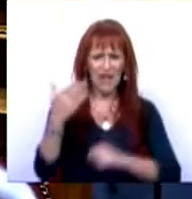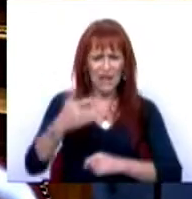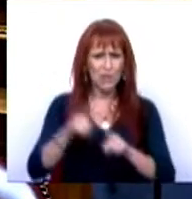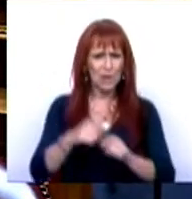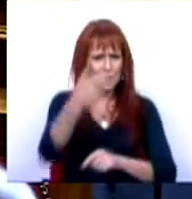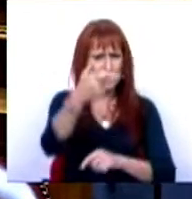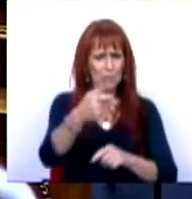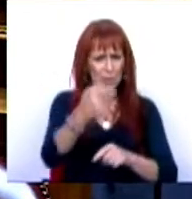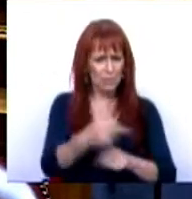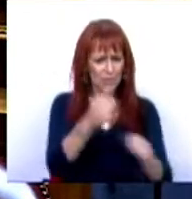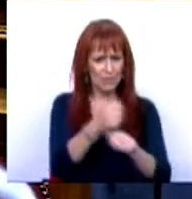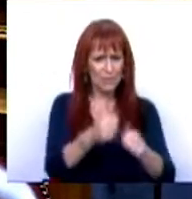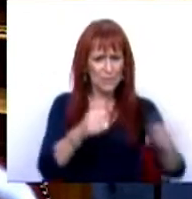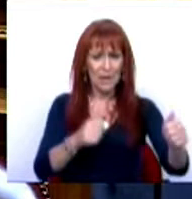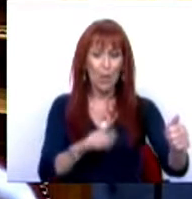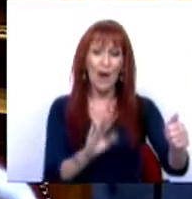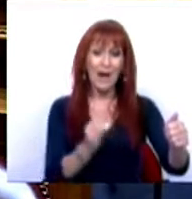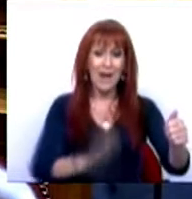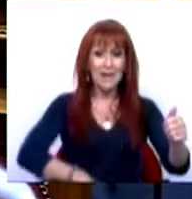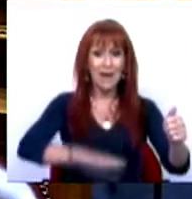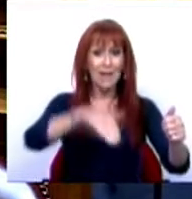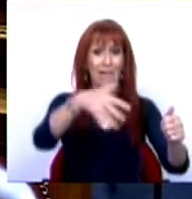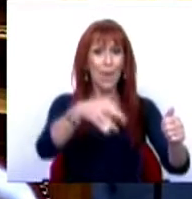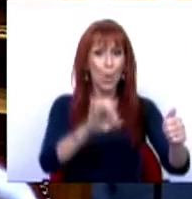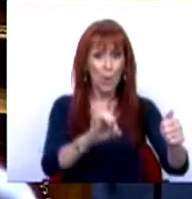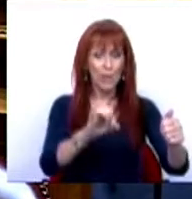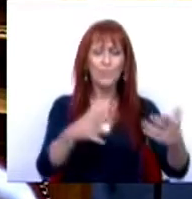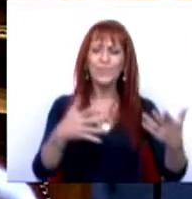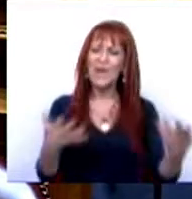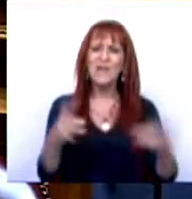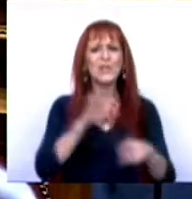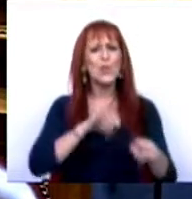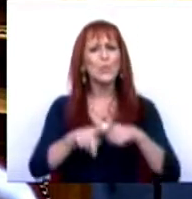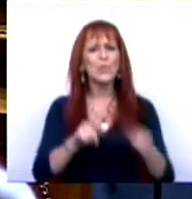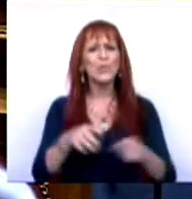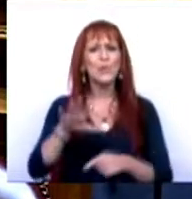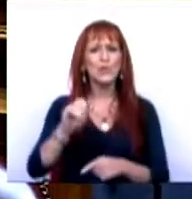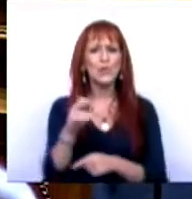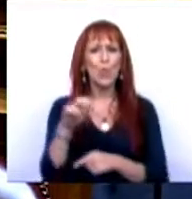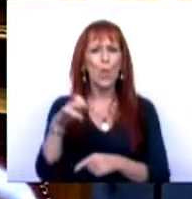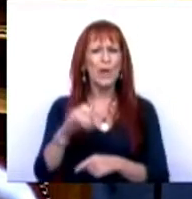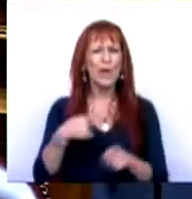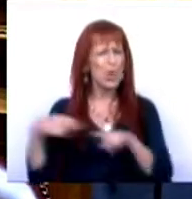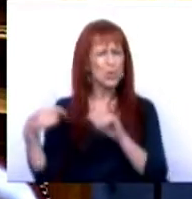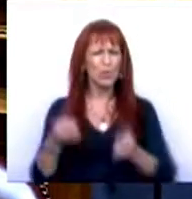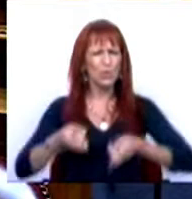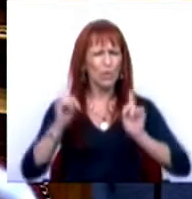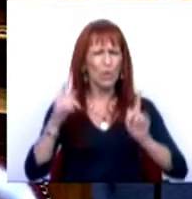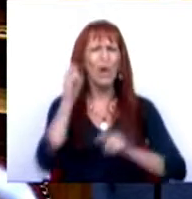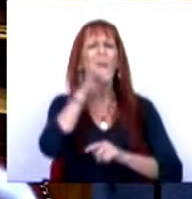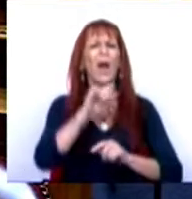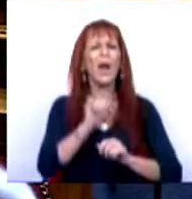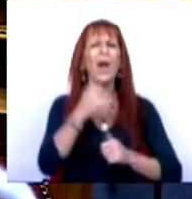a ficar em teletrabalho desde que tenha crianças até aos 8 anos. E aqui, Sr. Deputado Soeiro, eu não vou discutir de quem